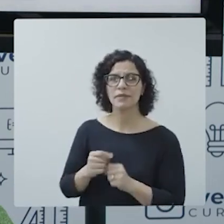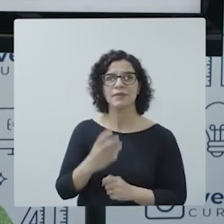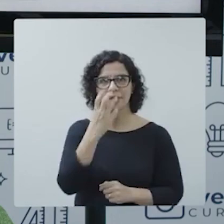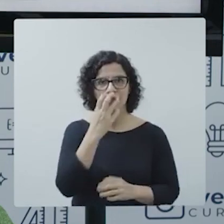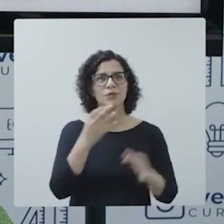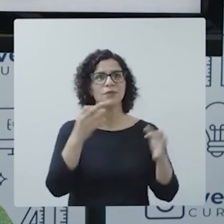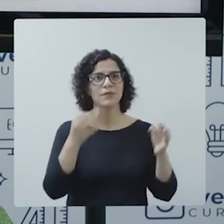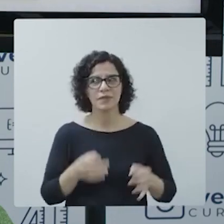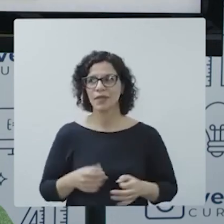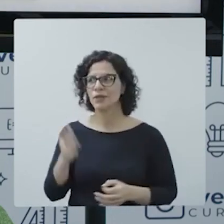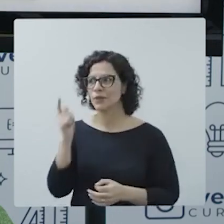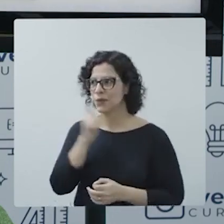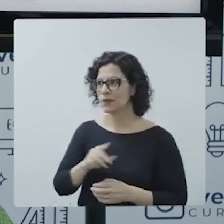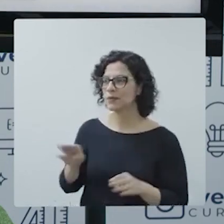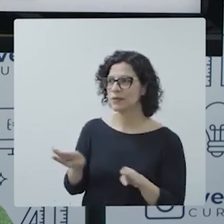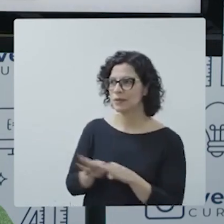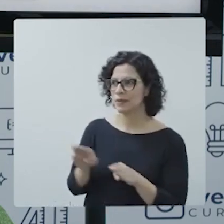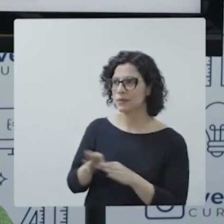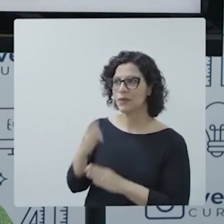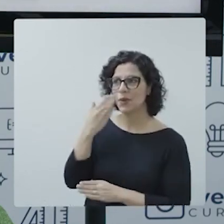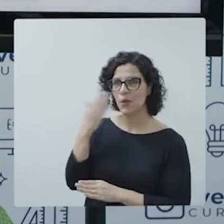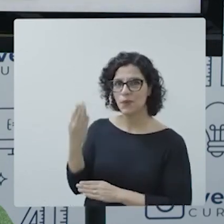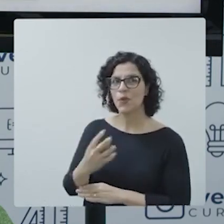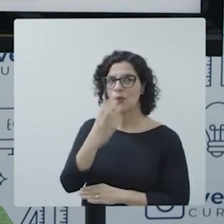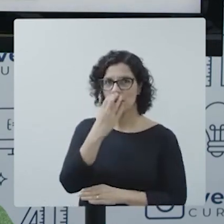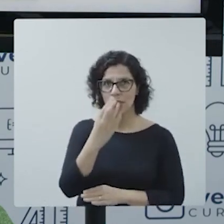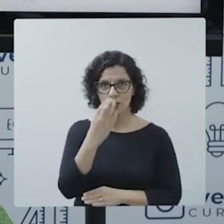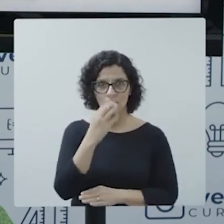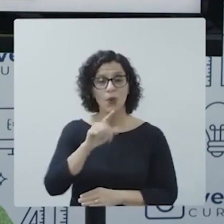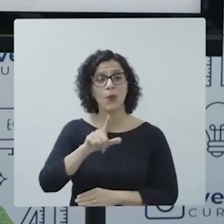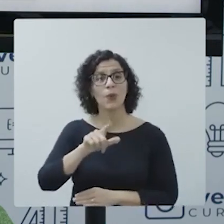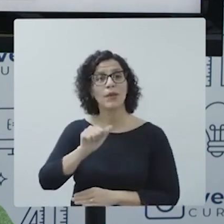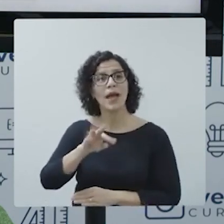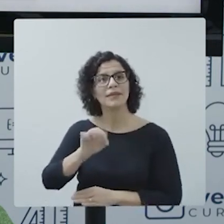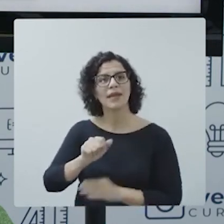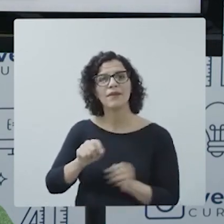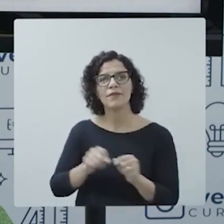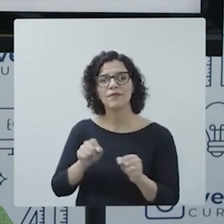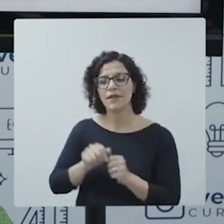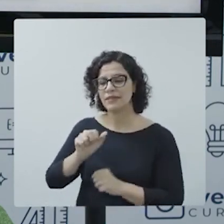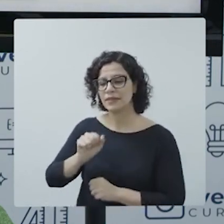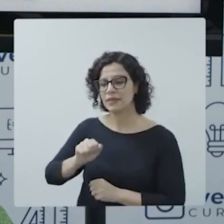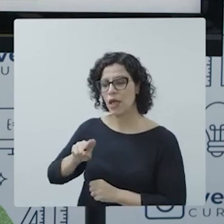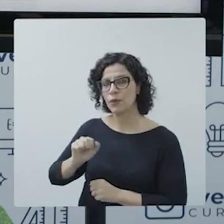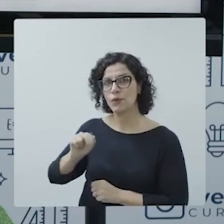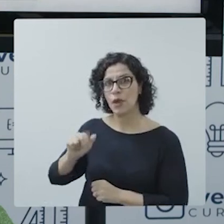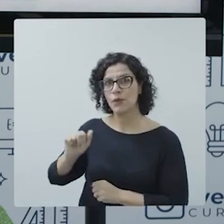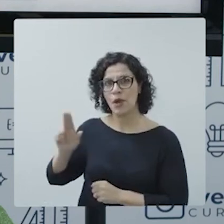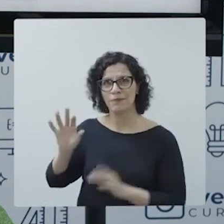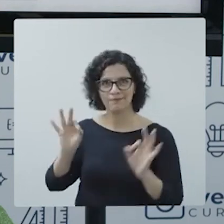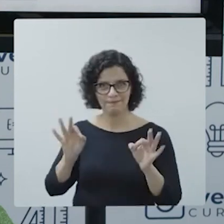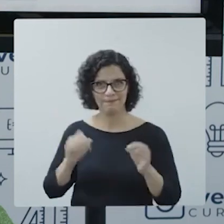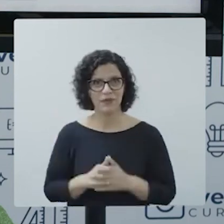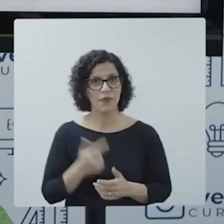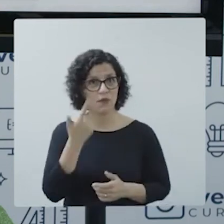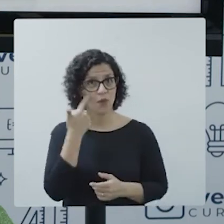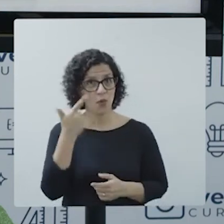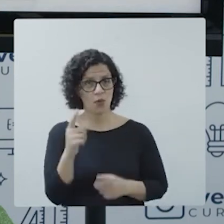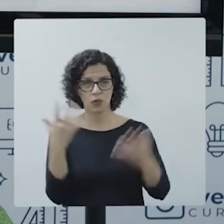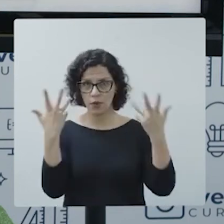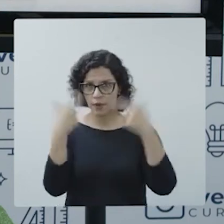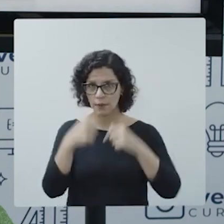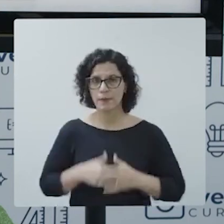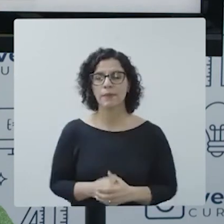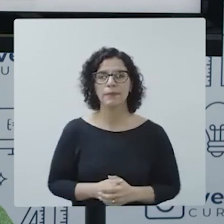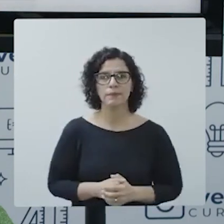cachorro, acertou. O cachorro late, emitiu o som. Muito bem, vamos para o